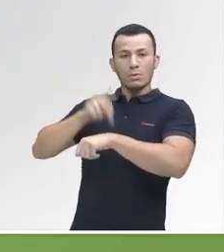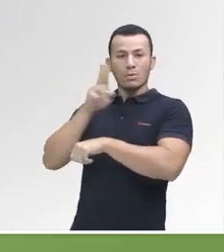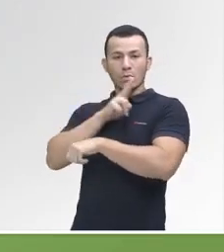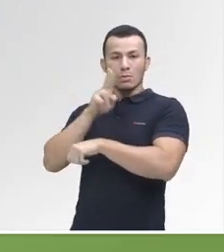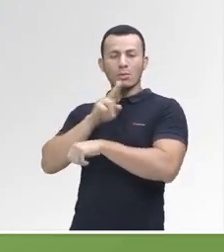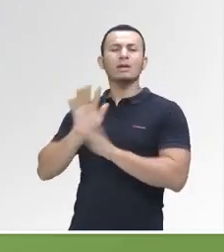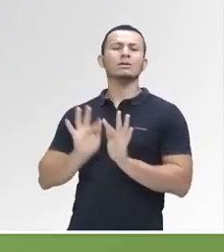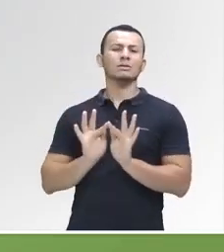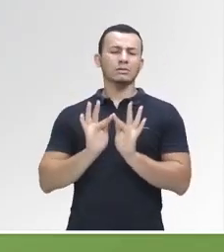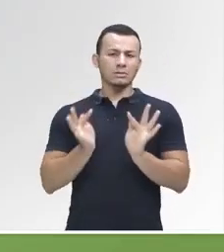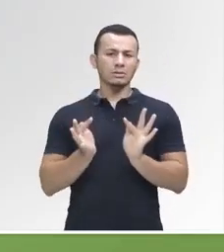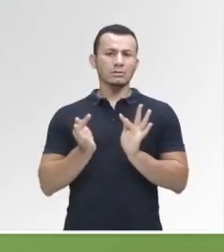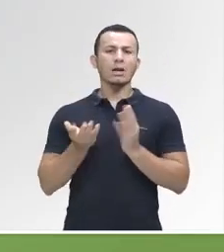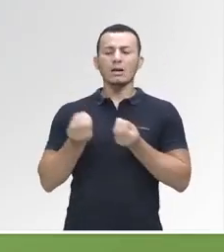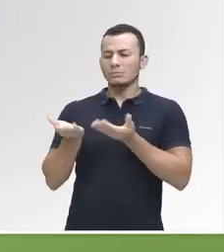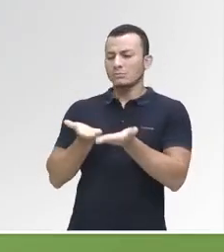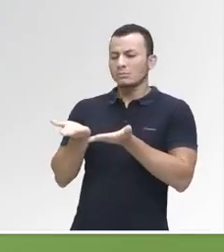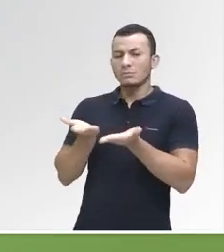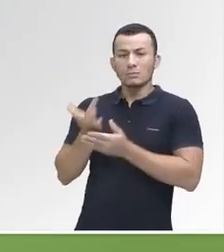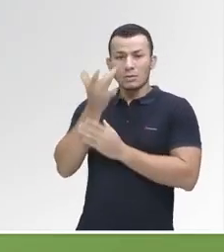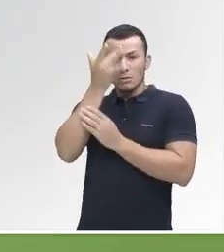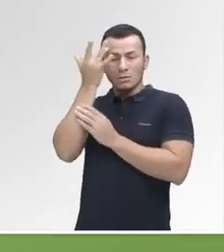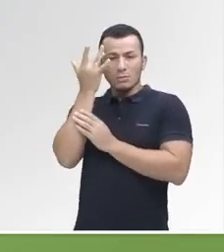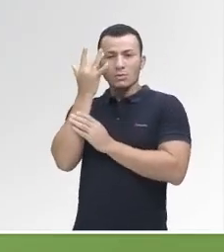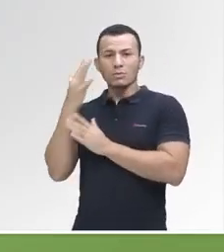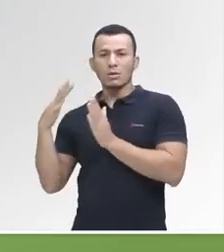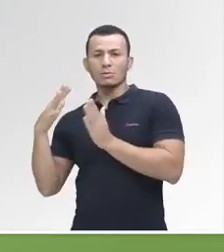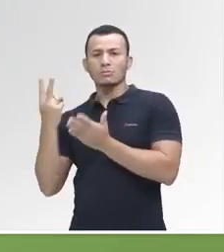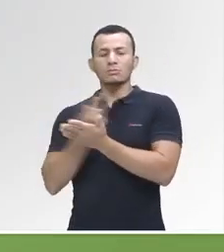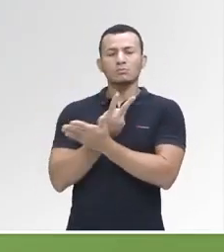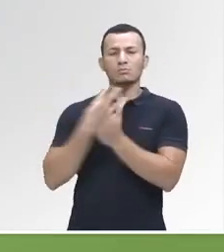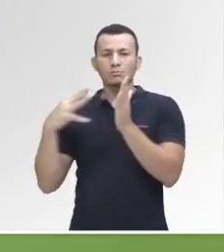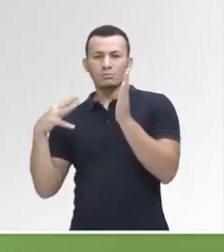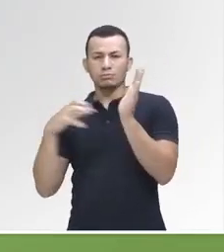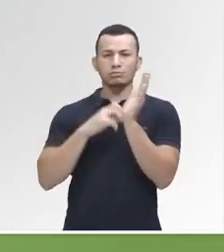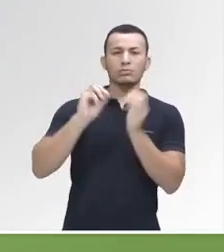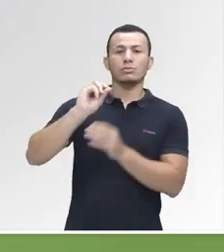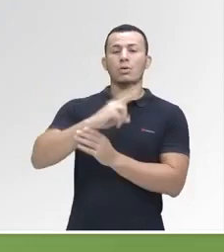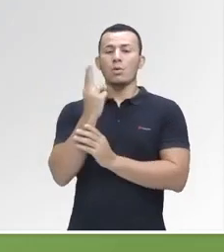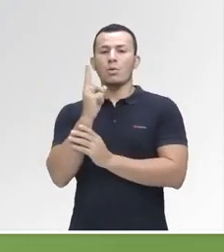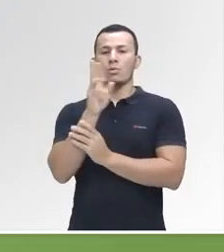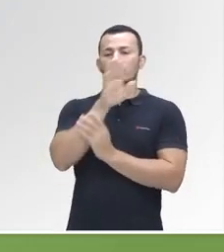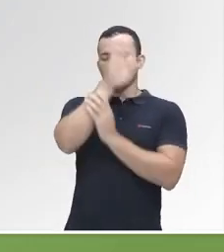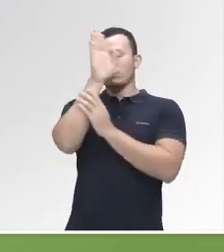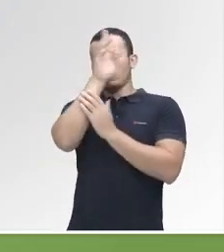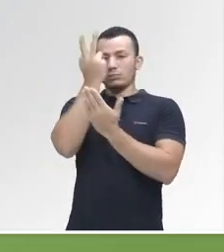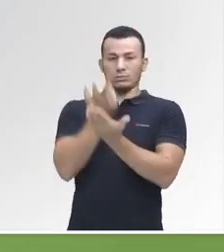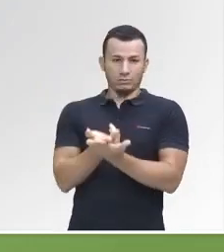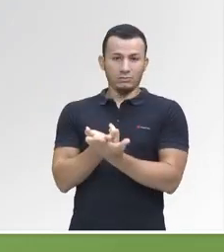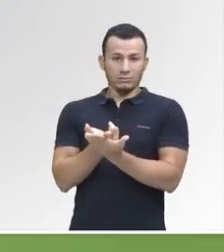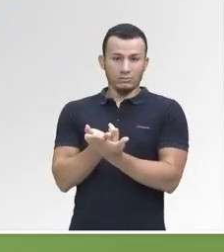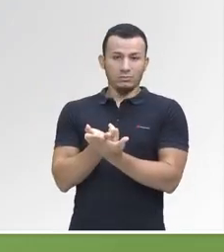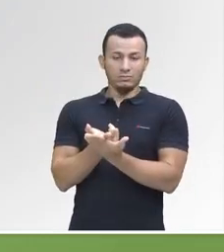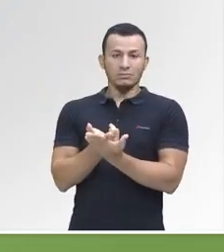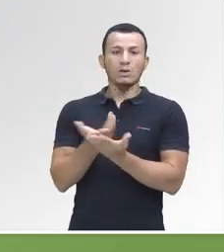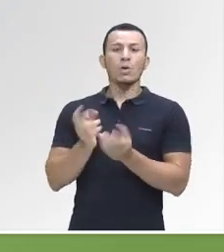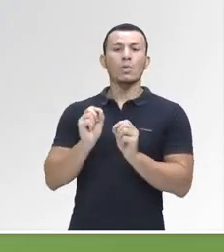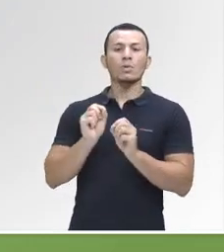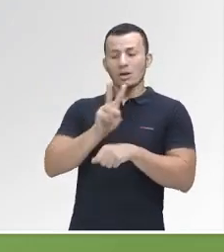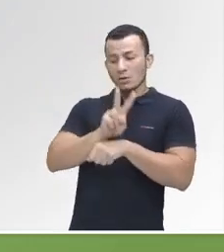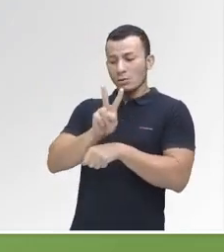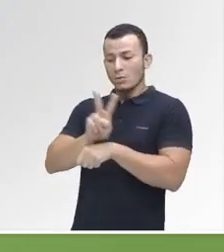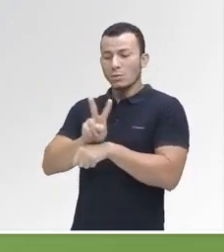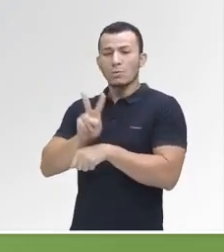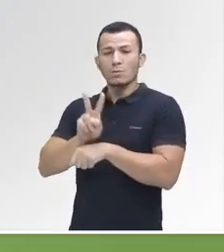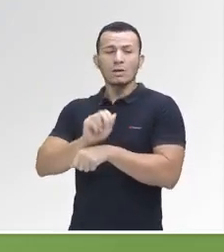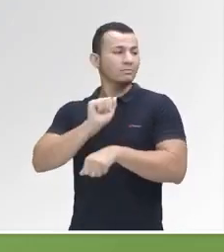simples prestados a uma vítima de acidente ou mal súbito, com o intuito de mantê-la viva até a chegada